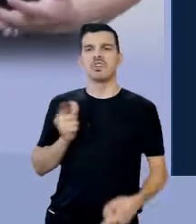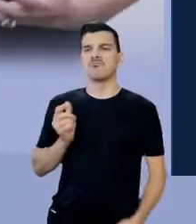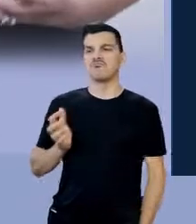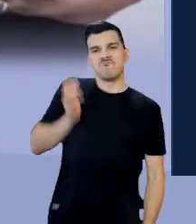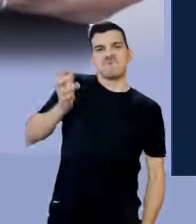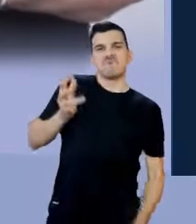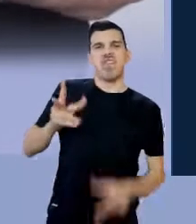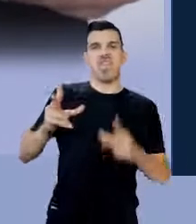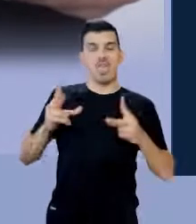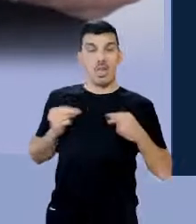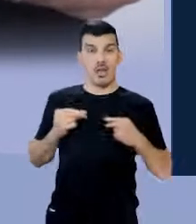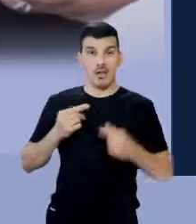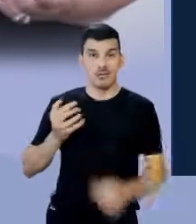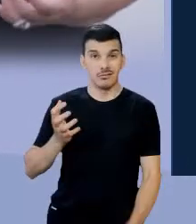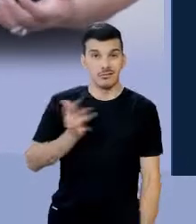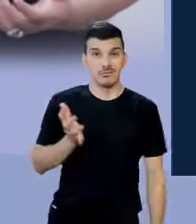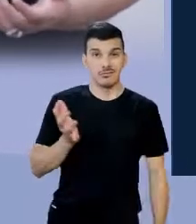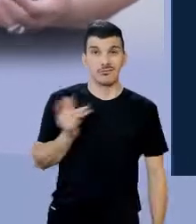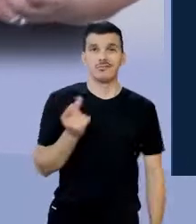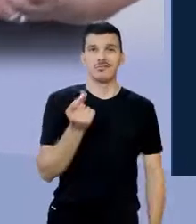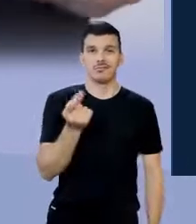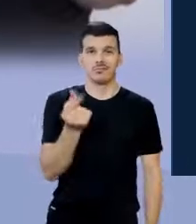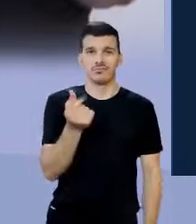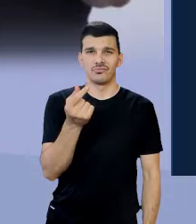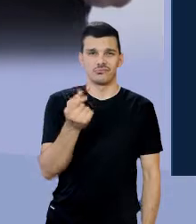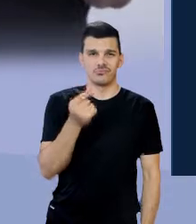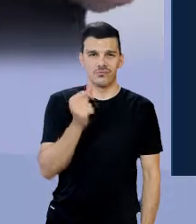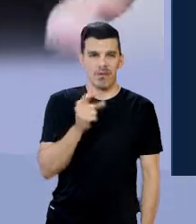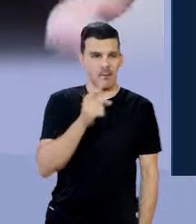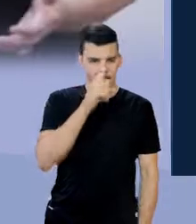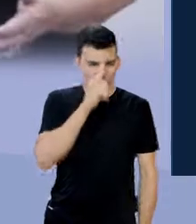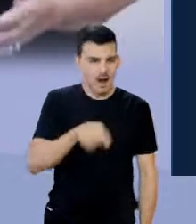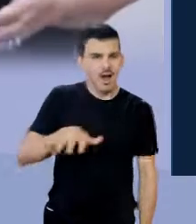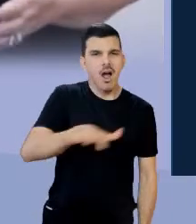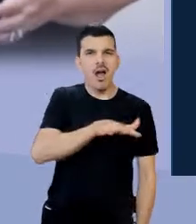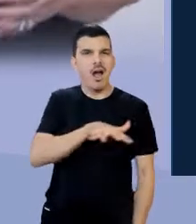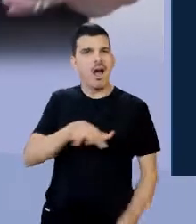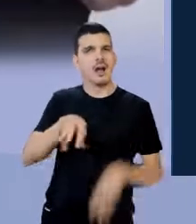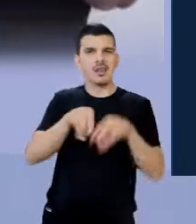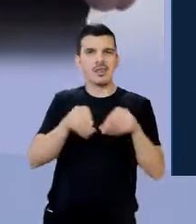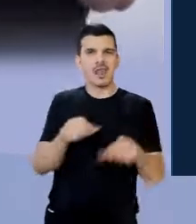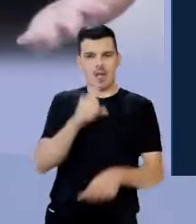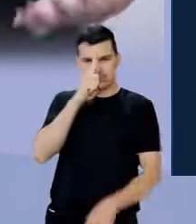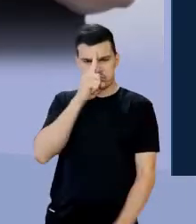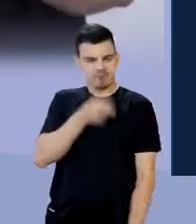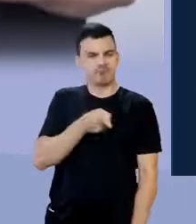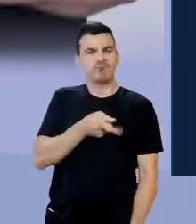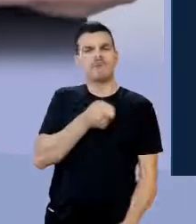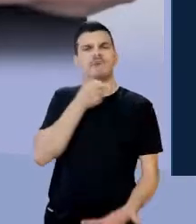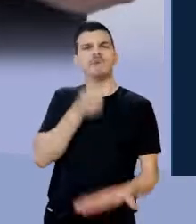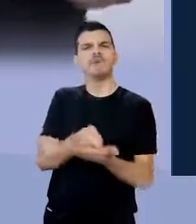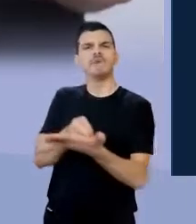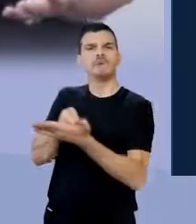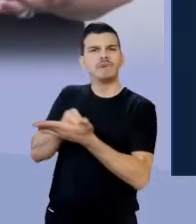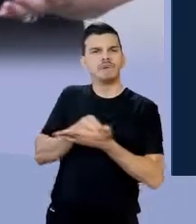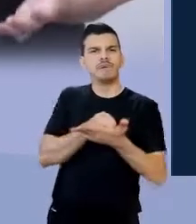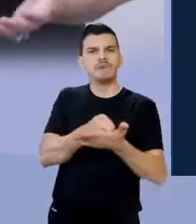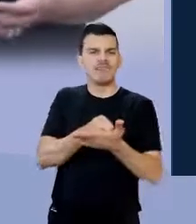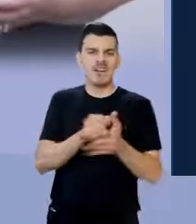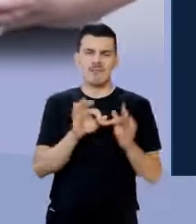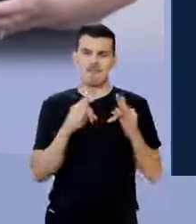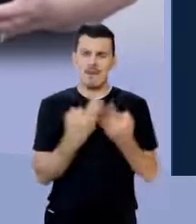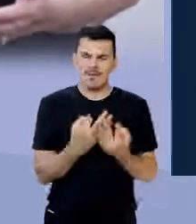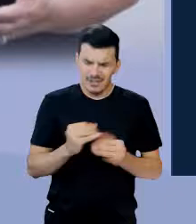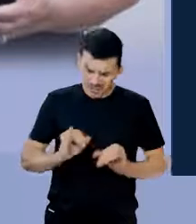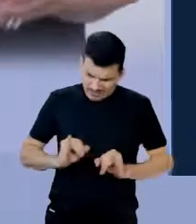abastadas. Por serem ricas, donas de grandes terras Elas tiranizavam e submetiam